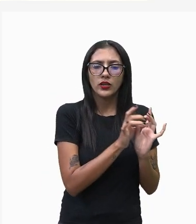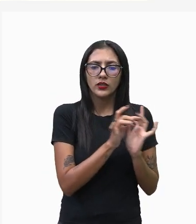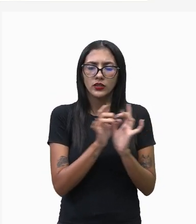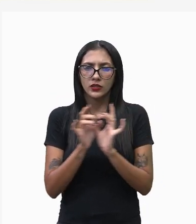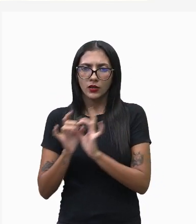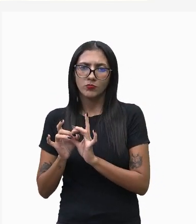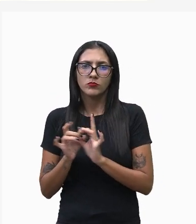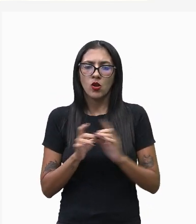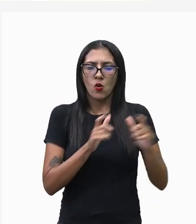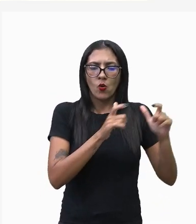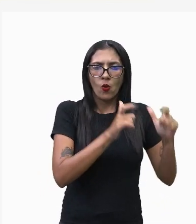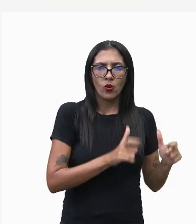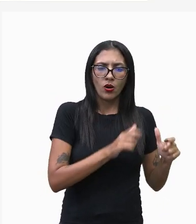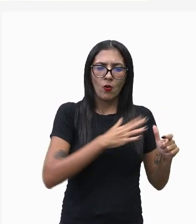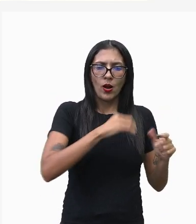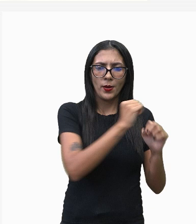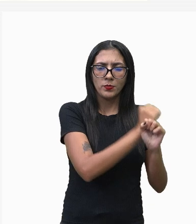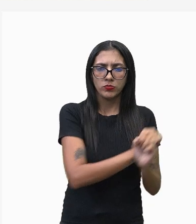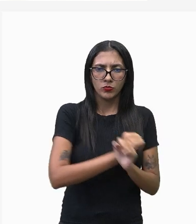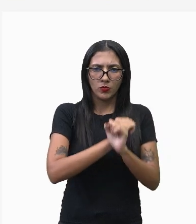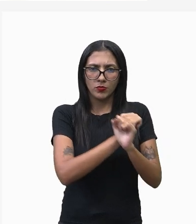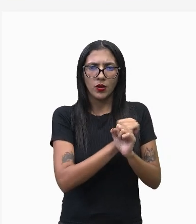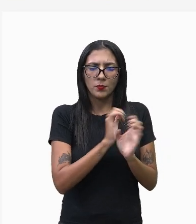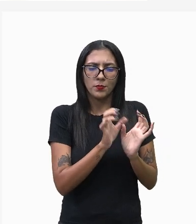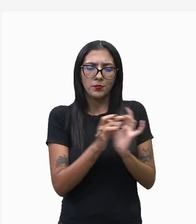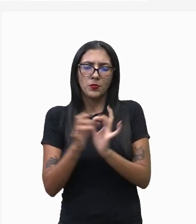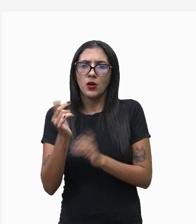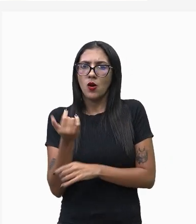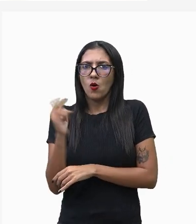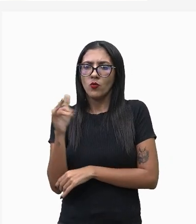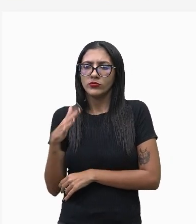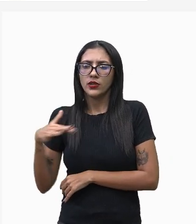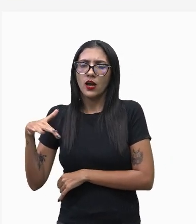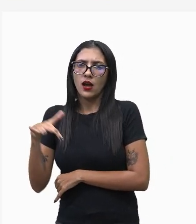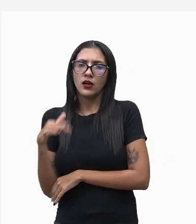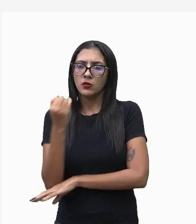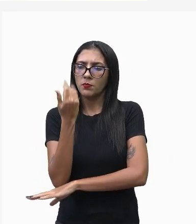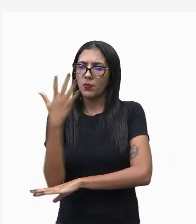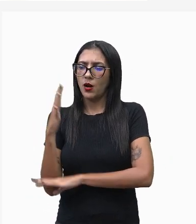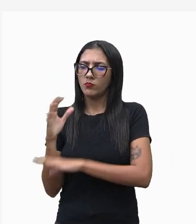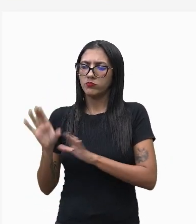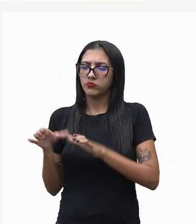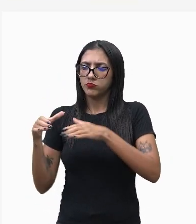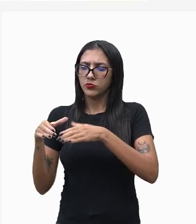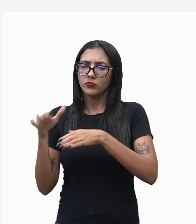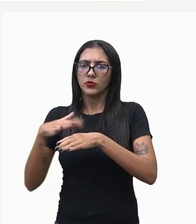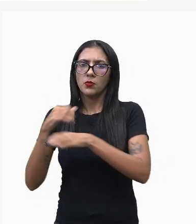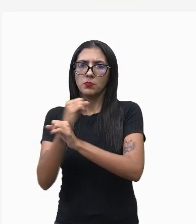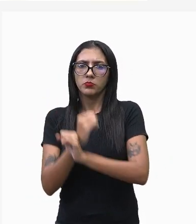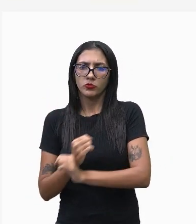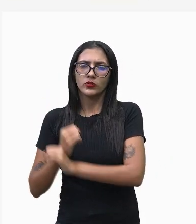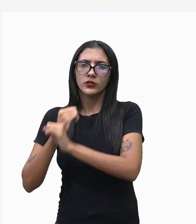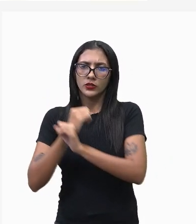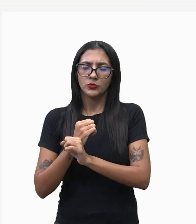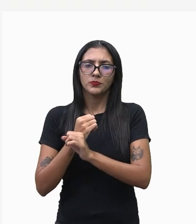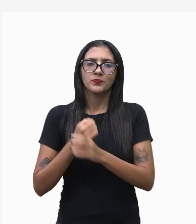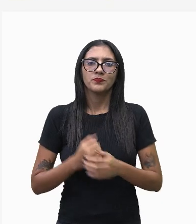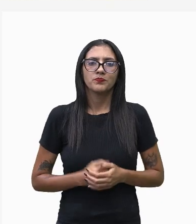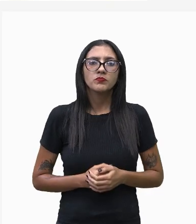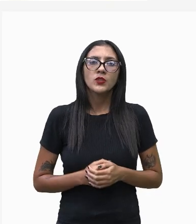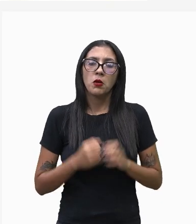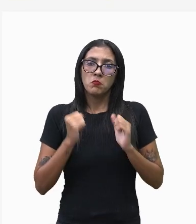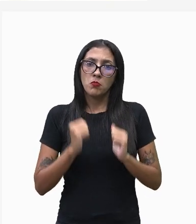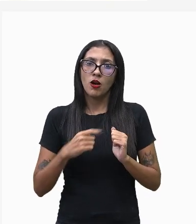conservação a outros fragmentos de habitats naturais. Eles podem interligar, inclusive, duas